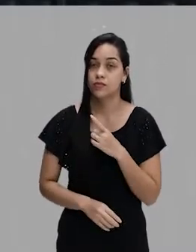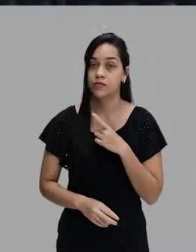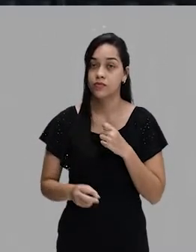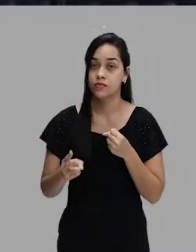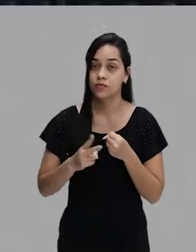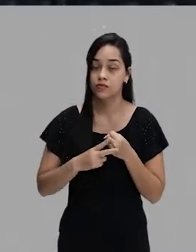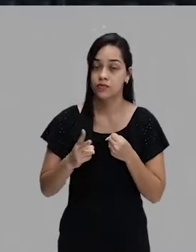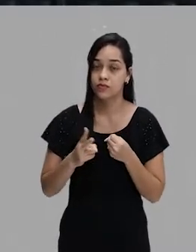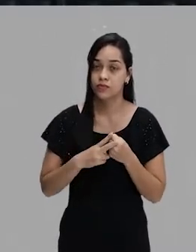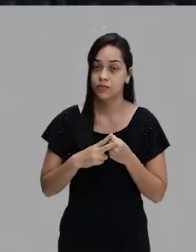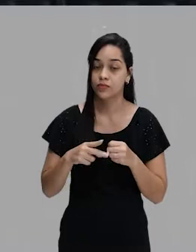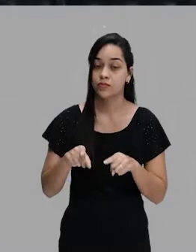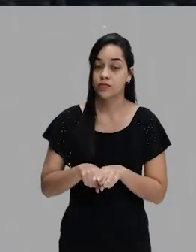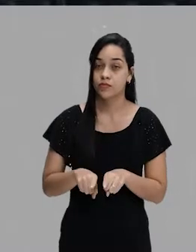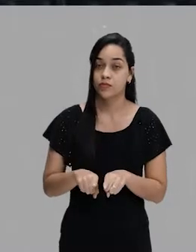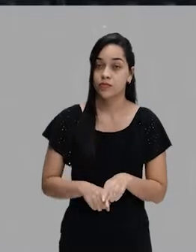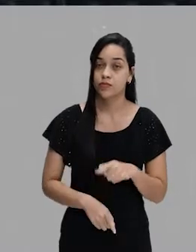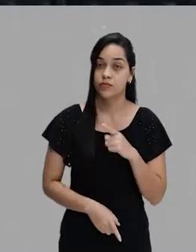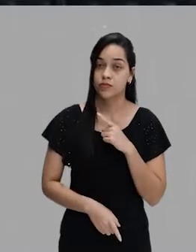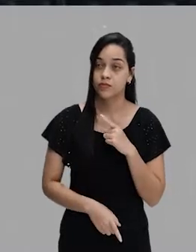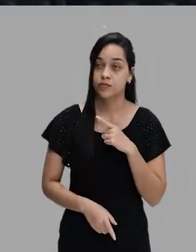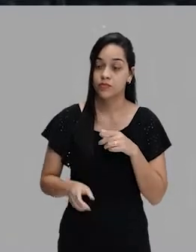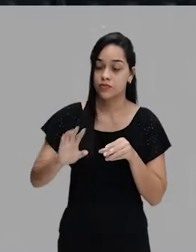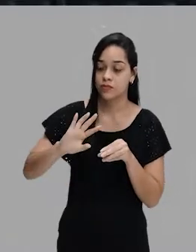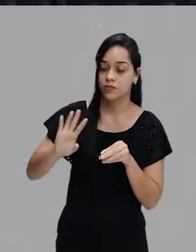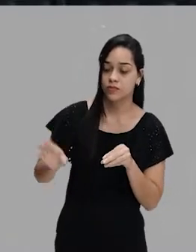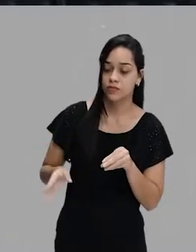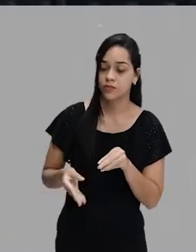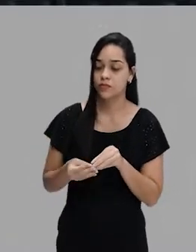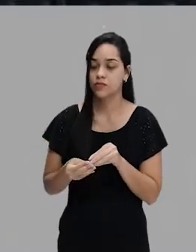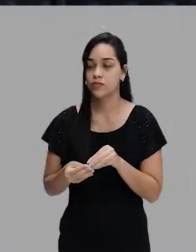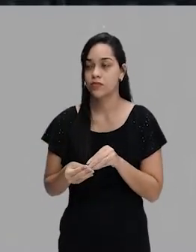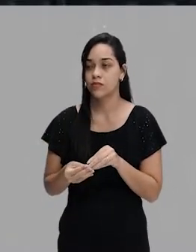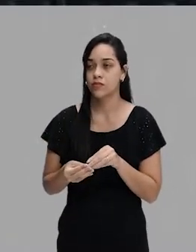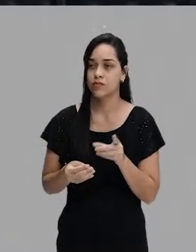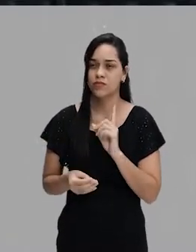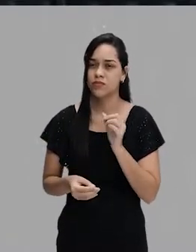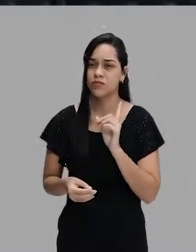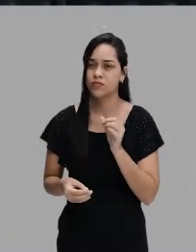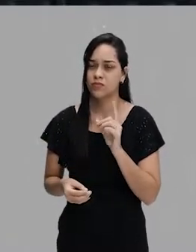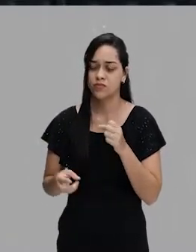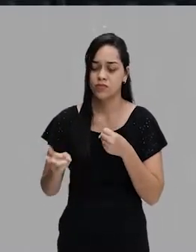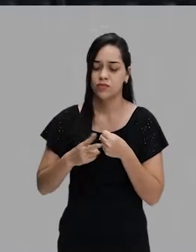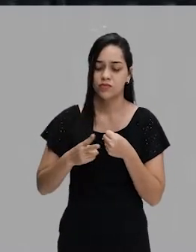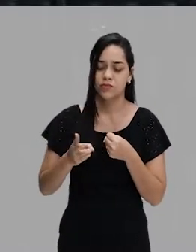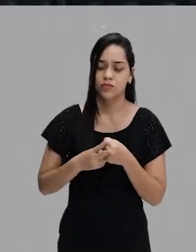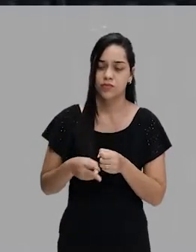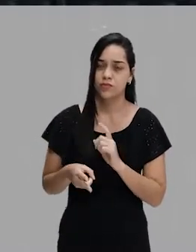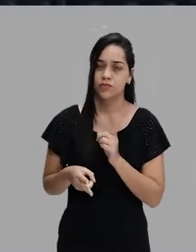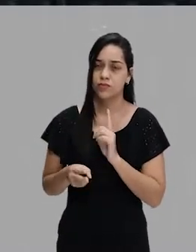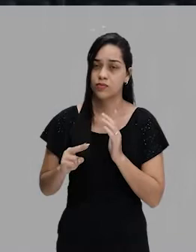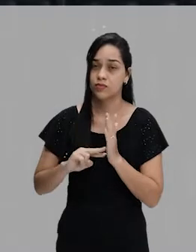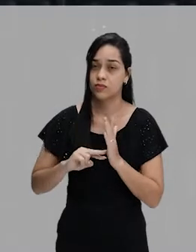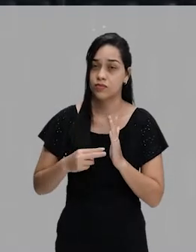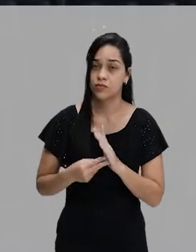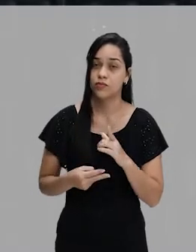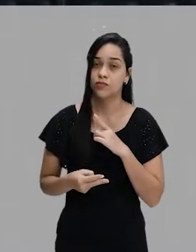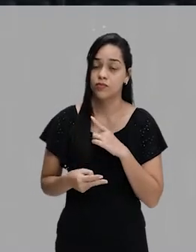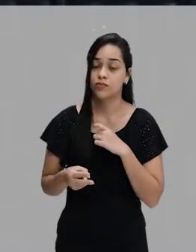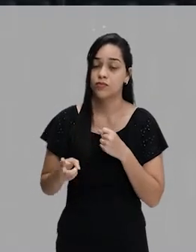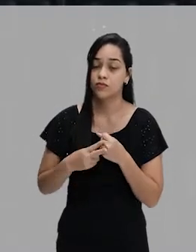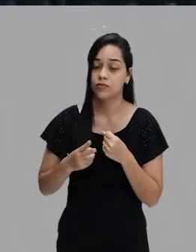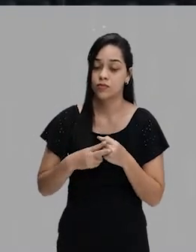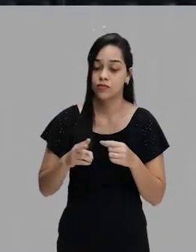verbo e eu tenho um complemento. Aliás, não, complemento não é um verbo significativo. Eu tenho um verbo